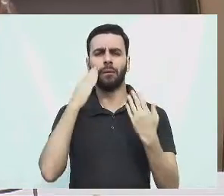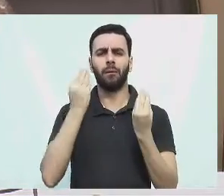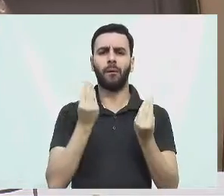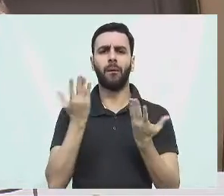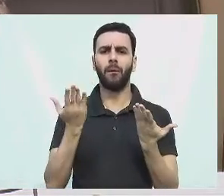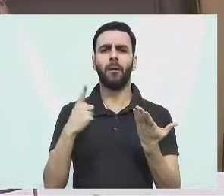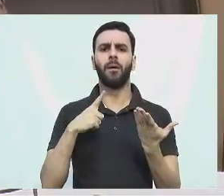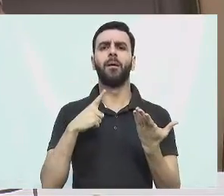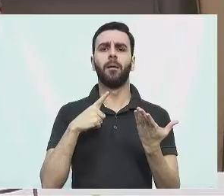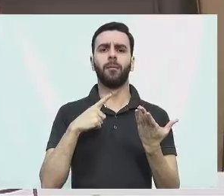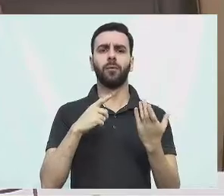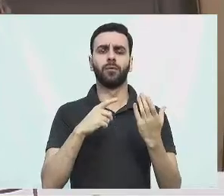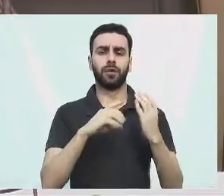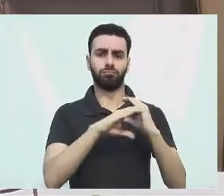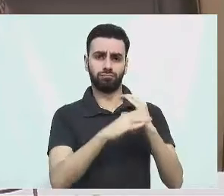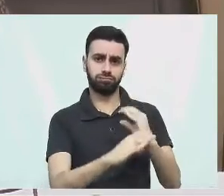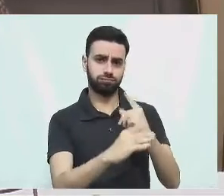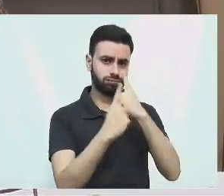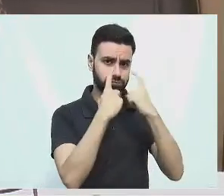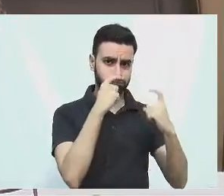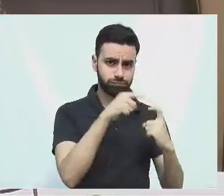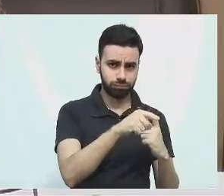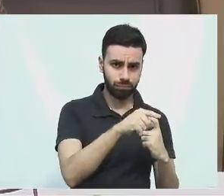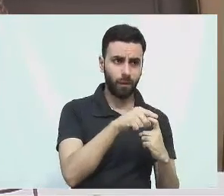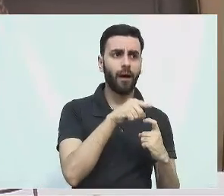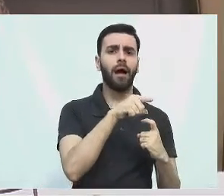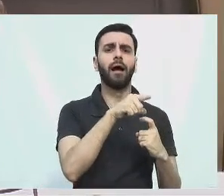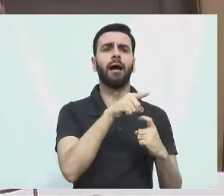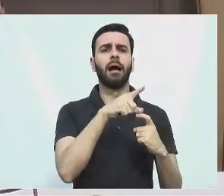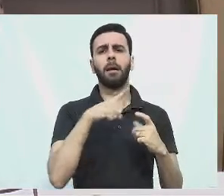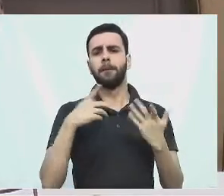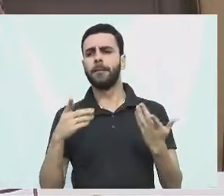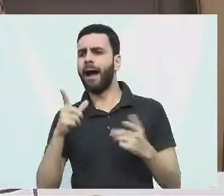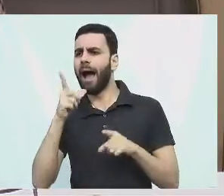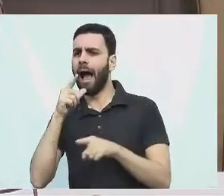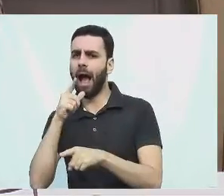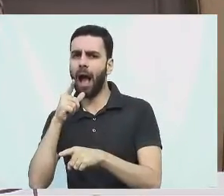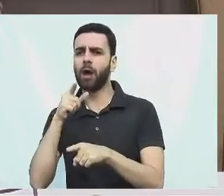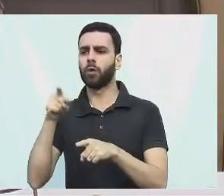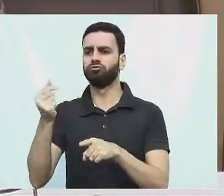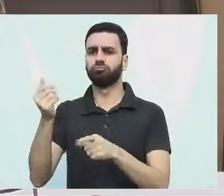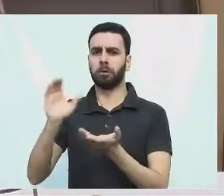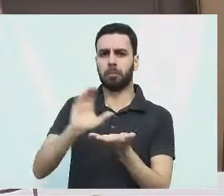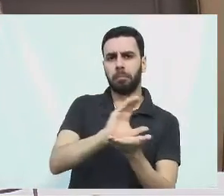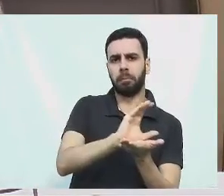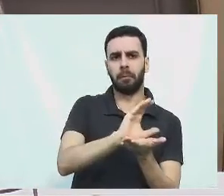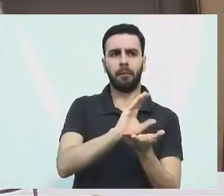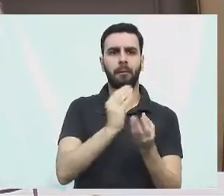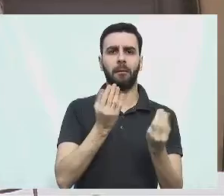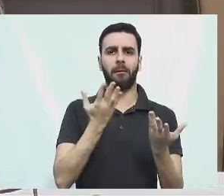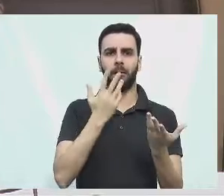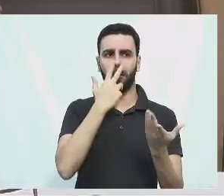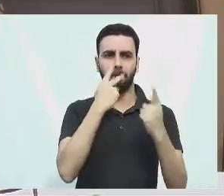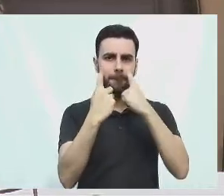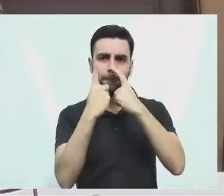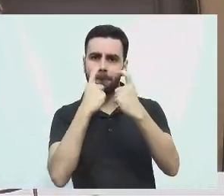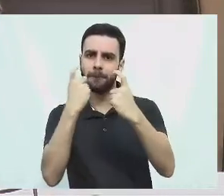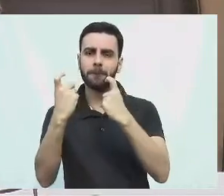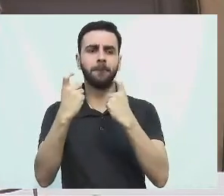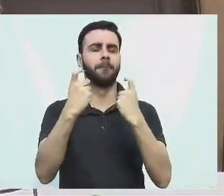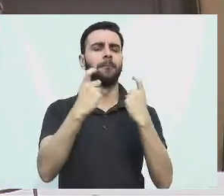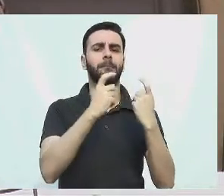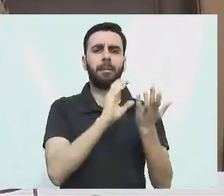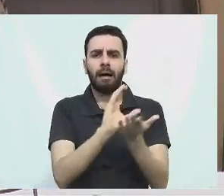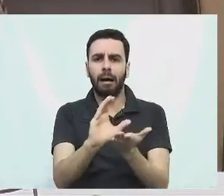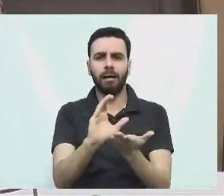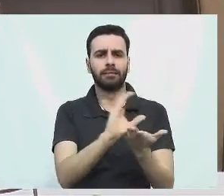o esgoto está pagando resíduos sólidos até hoje, se o resíduo sólido, o que aparentemente está andando por suas próprias